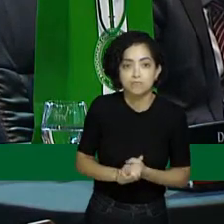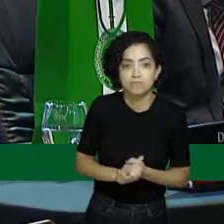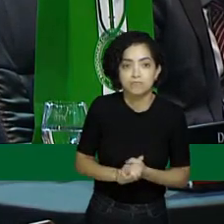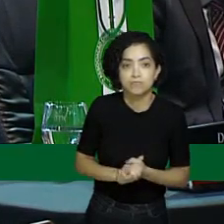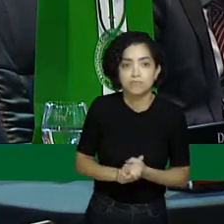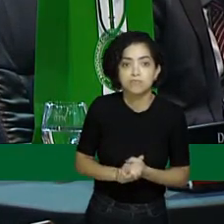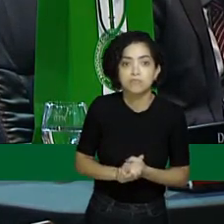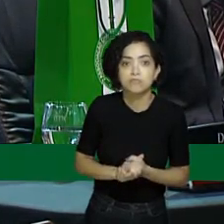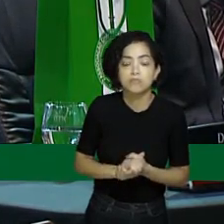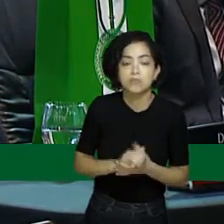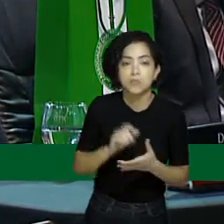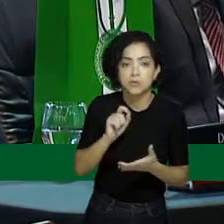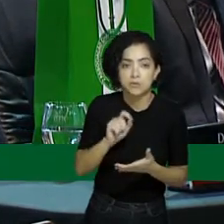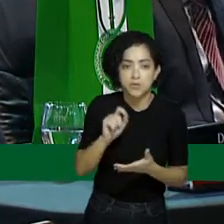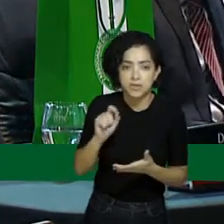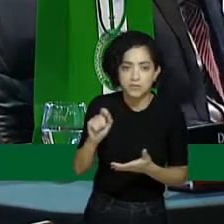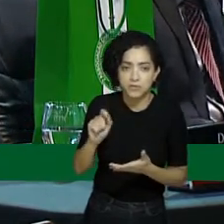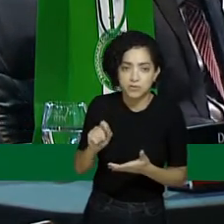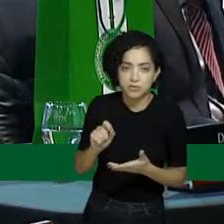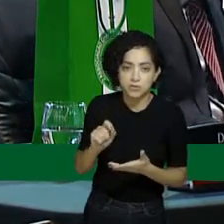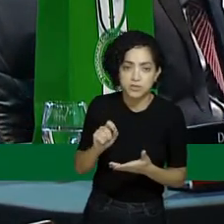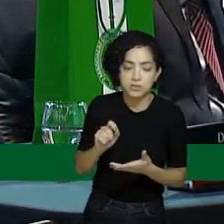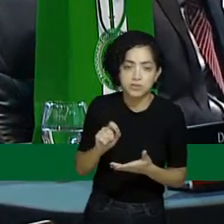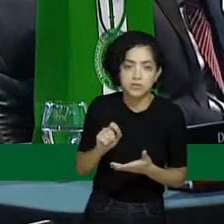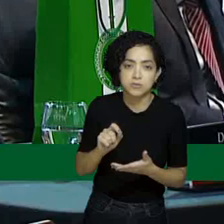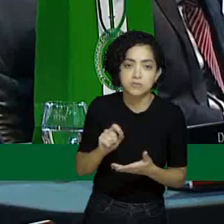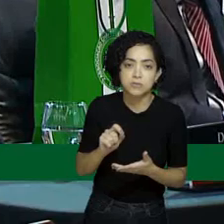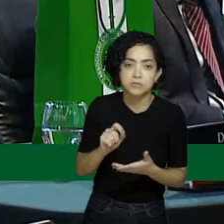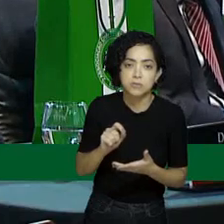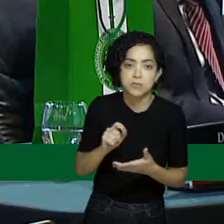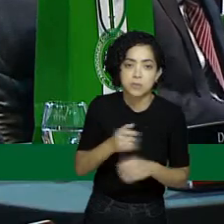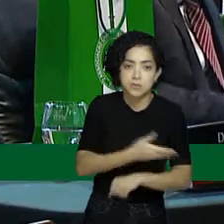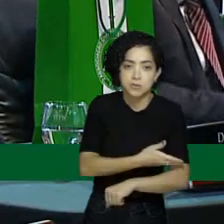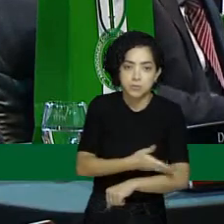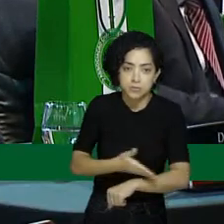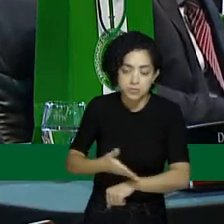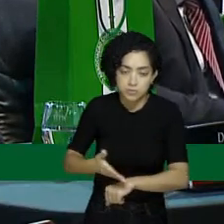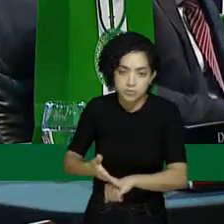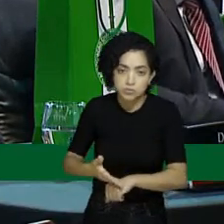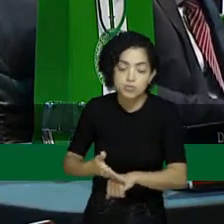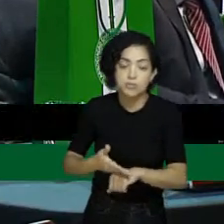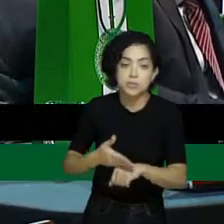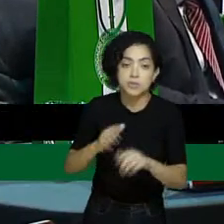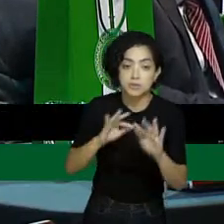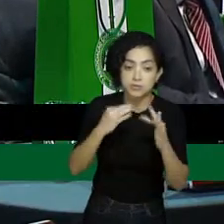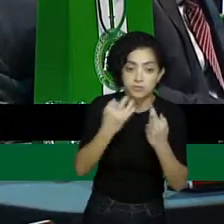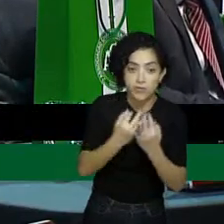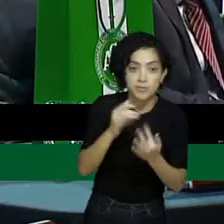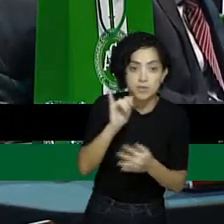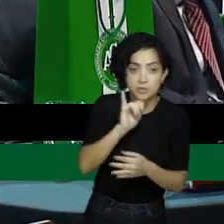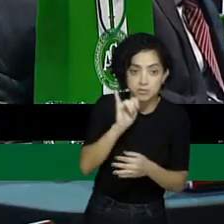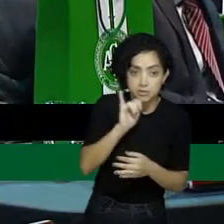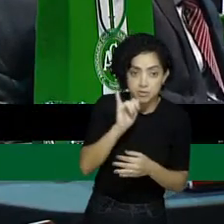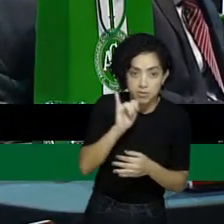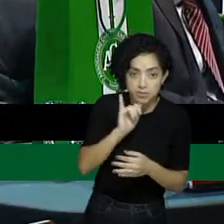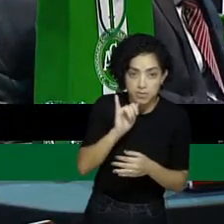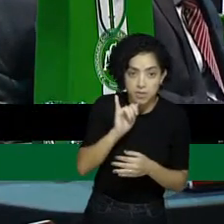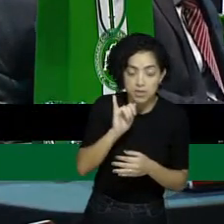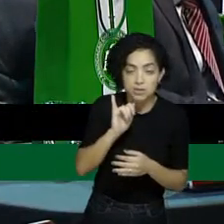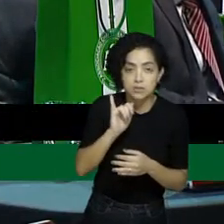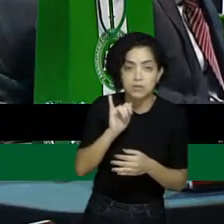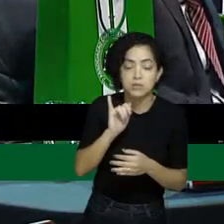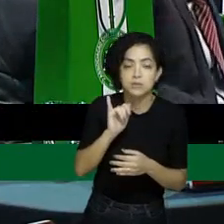das famílias talianas de reunir-se no final do dia, deslocando-se